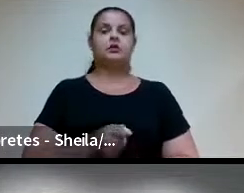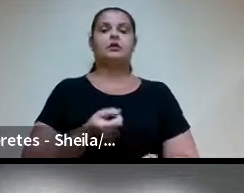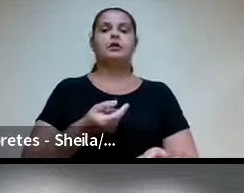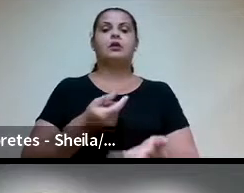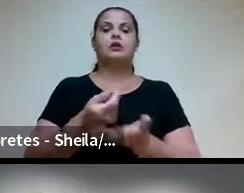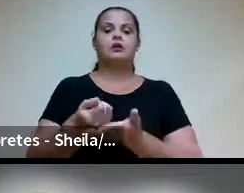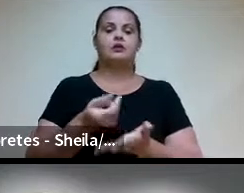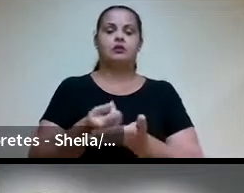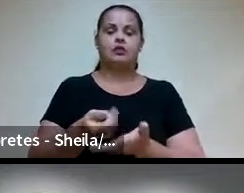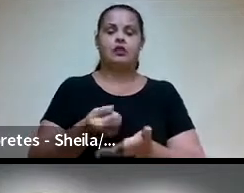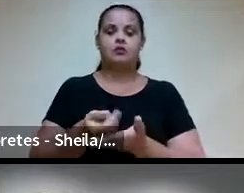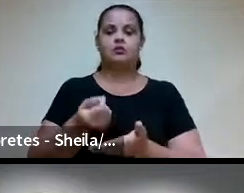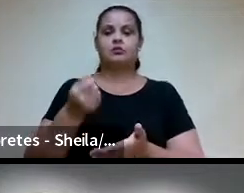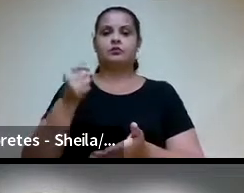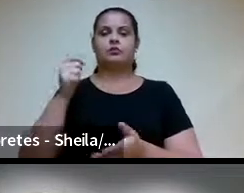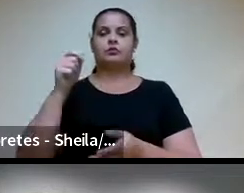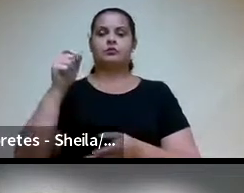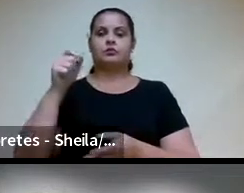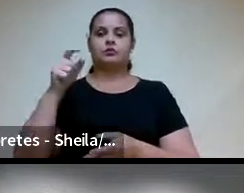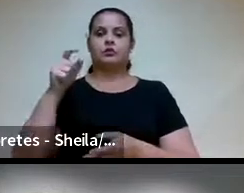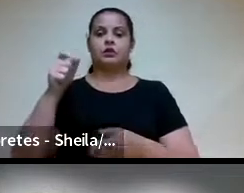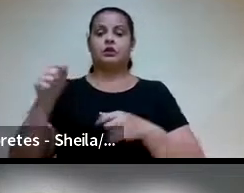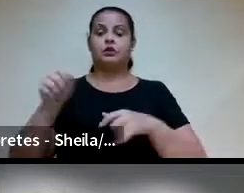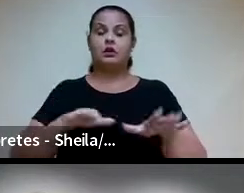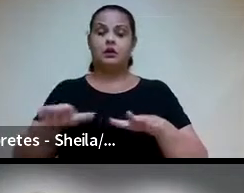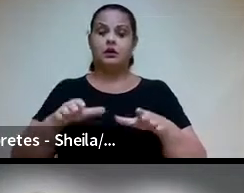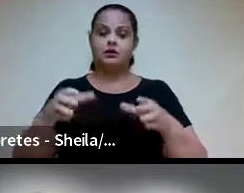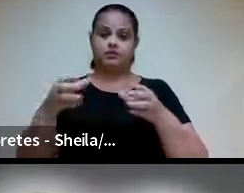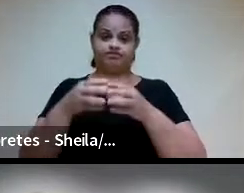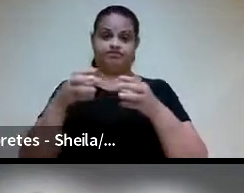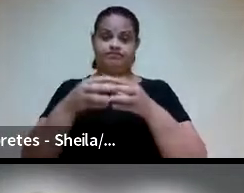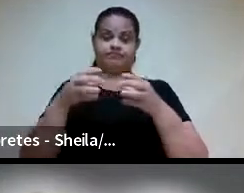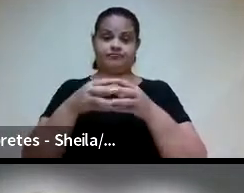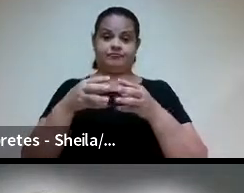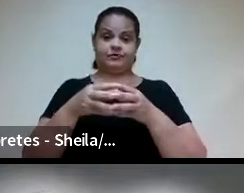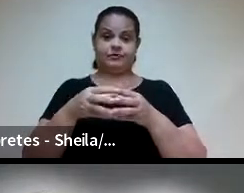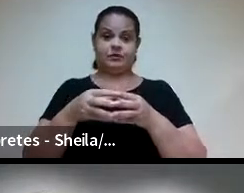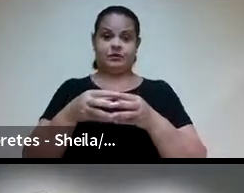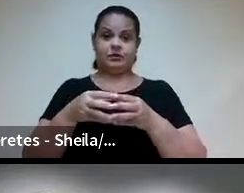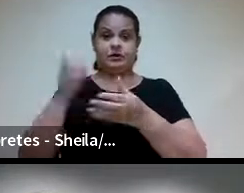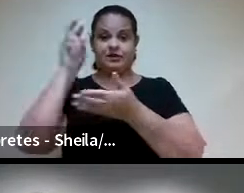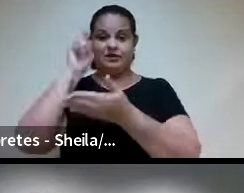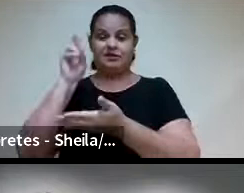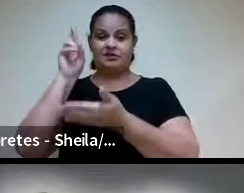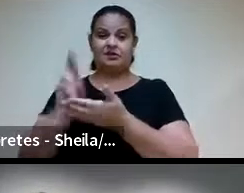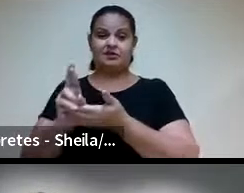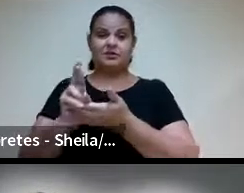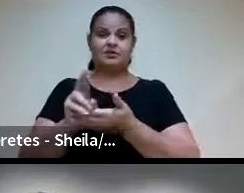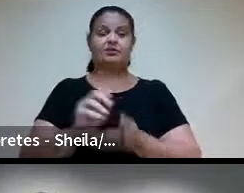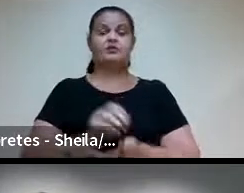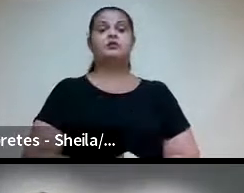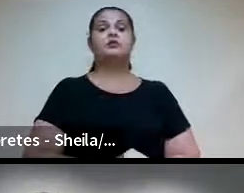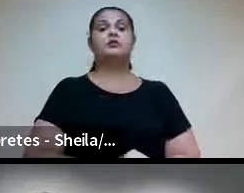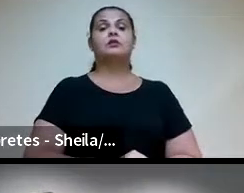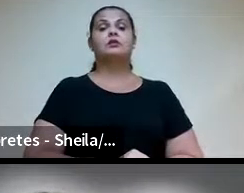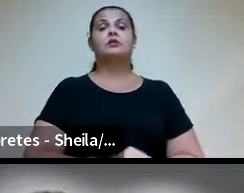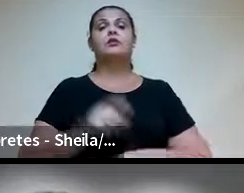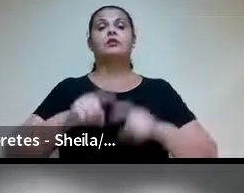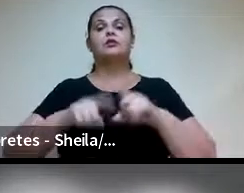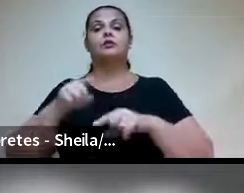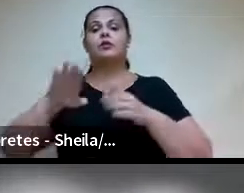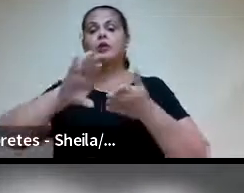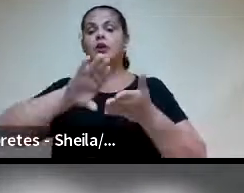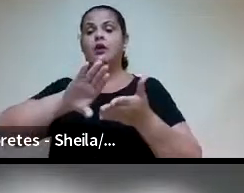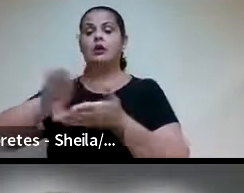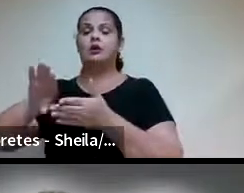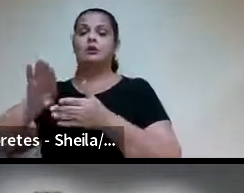excedente, inclusive, deu-se em patamar expressivo, o que inviabiliza a aplicação dos princípios da proporcionalidade e da razoabilidade para afastar a rejeição das